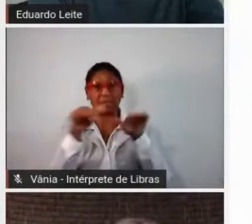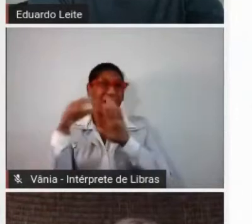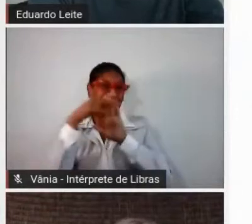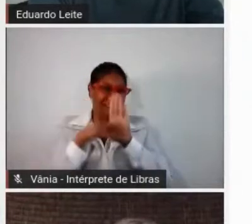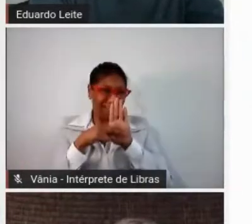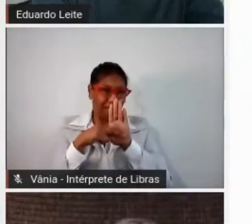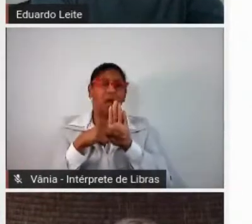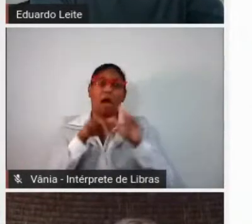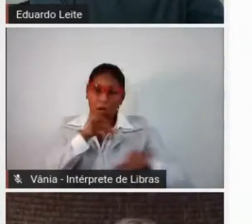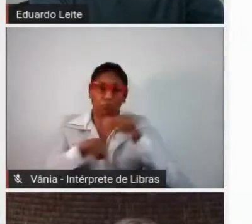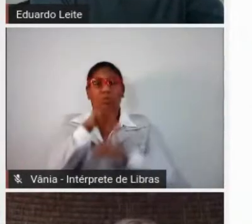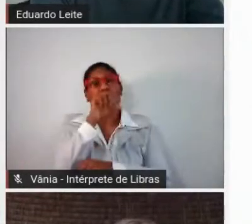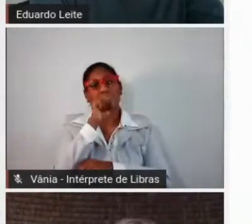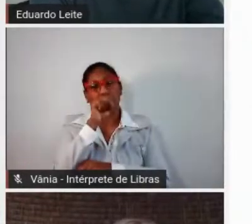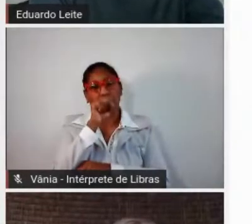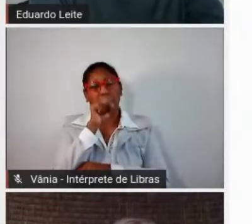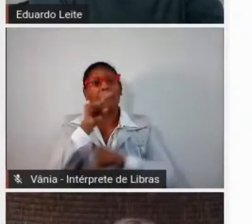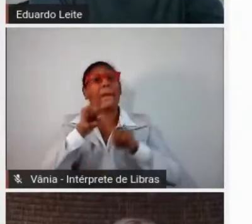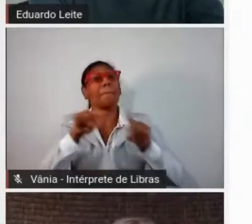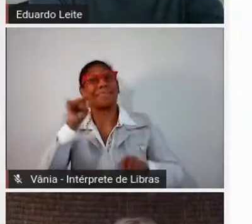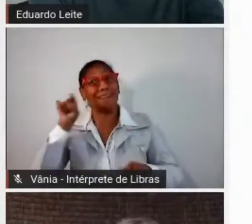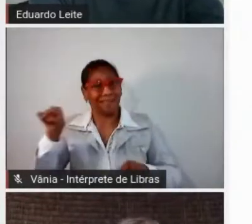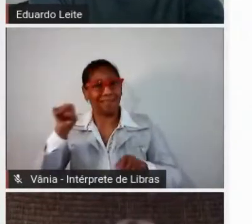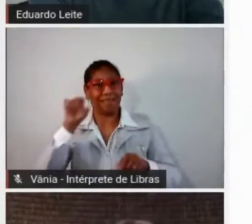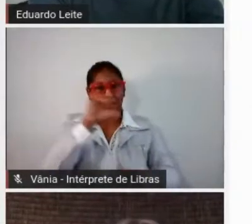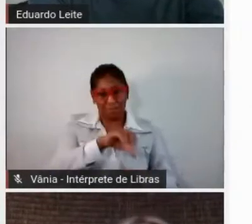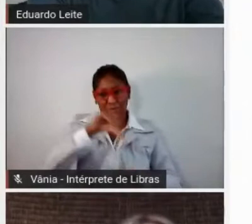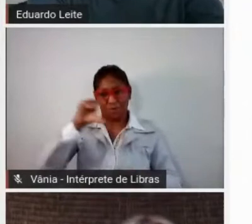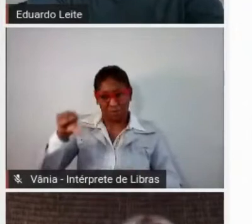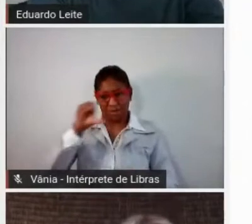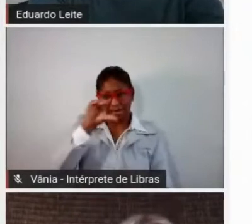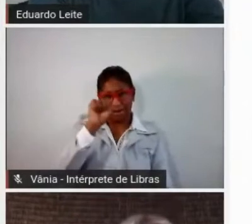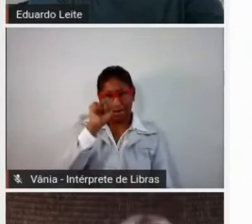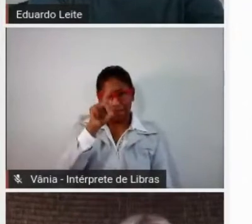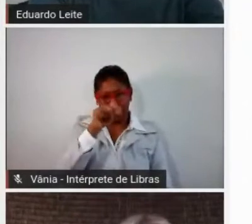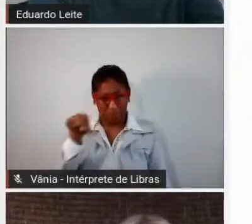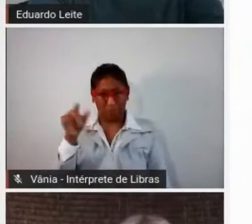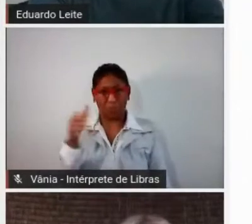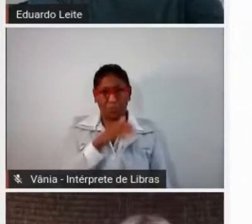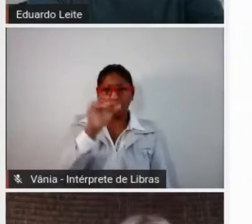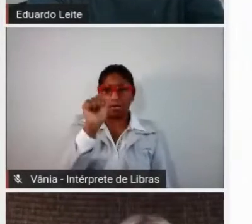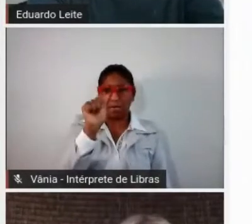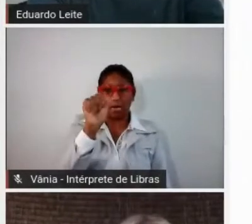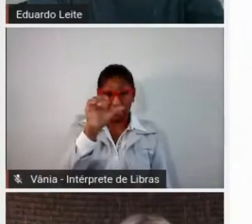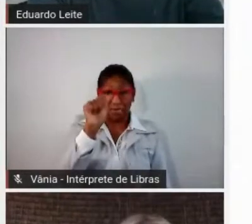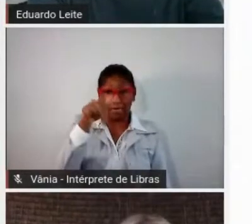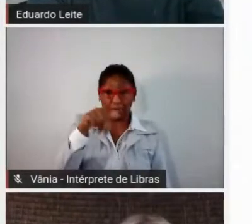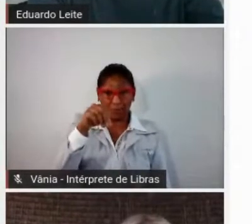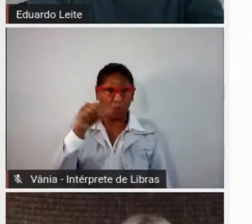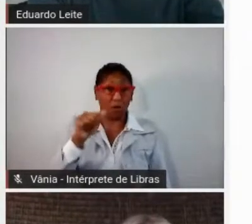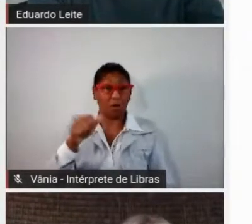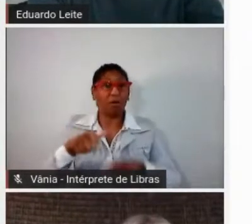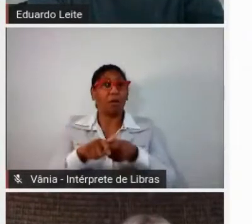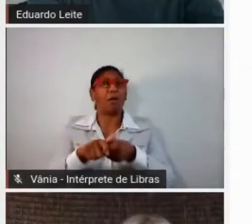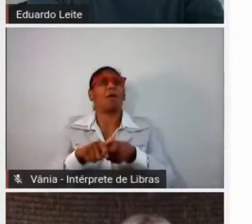uma manutenção ou um pequeno crescimento do número de internações na região, lembrando que a região de Capão da